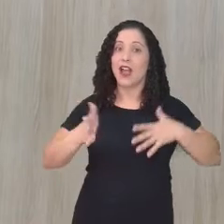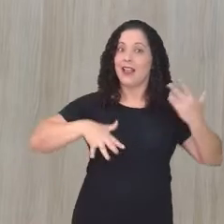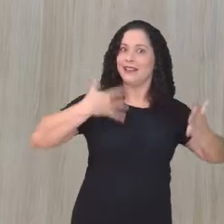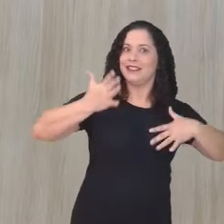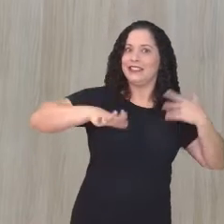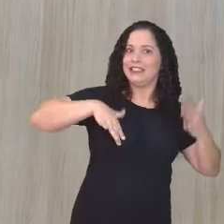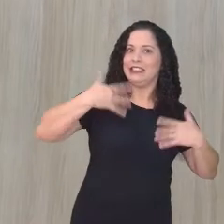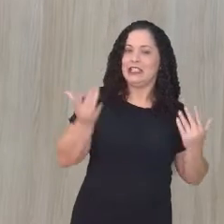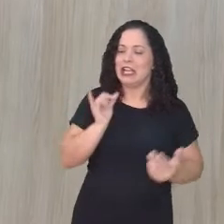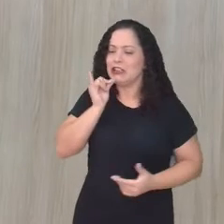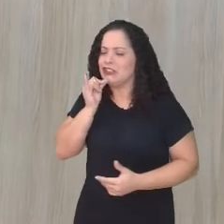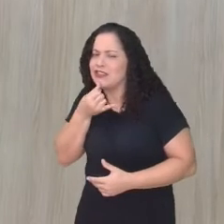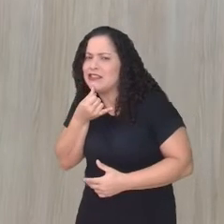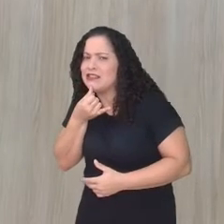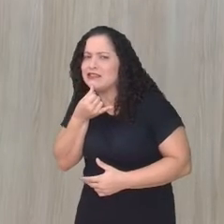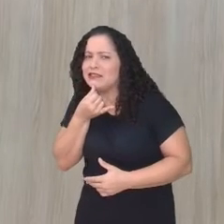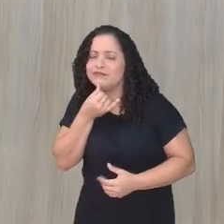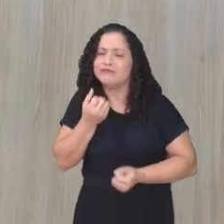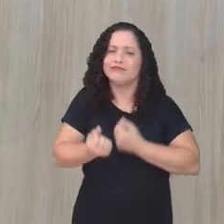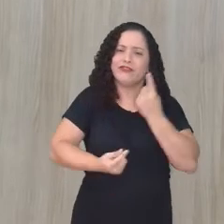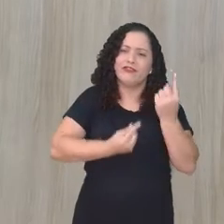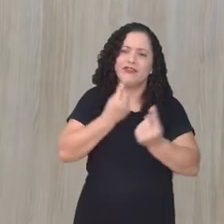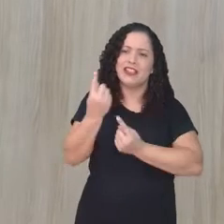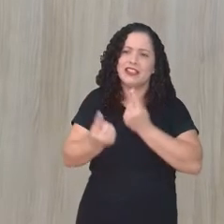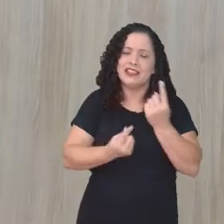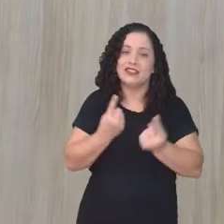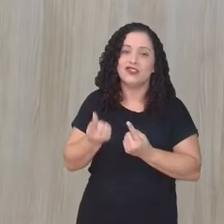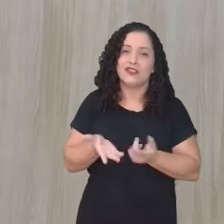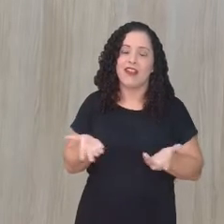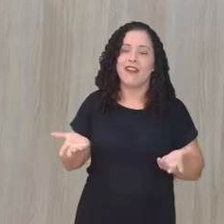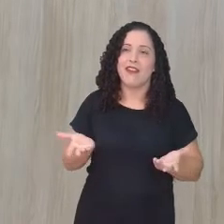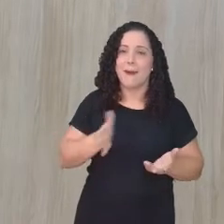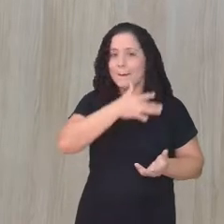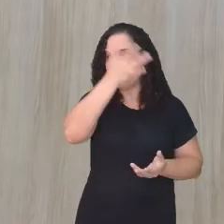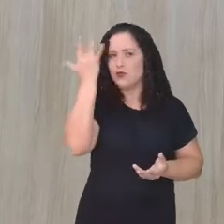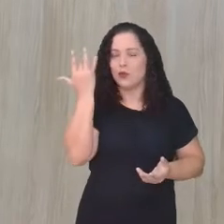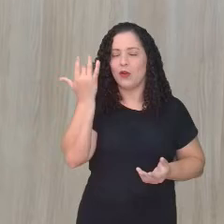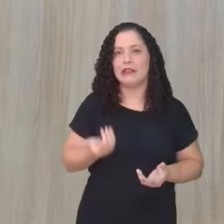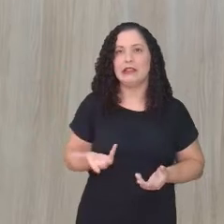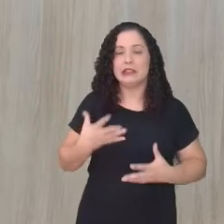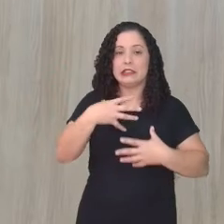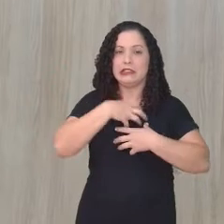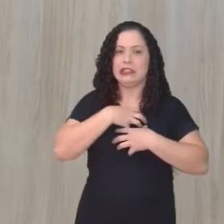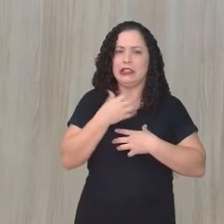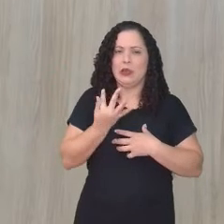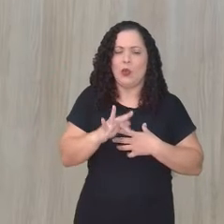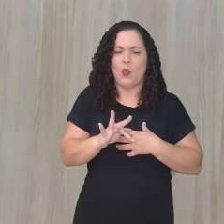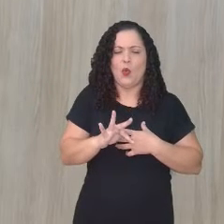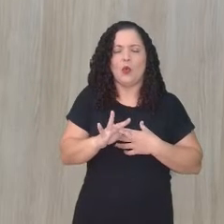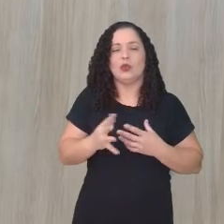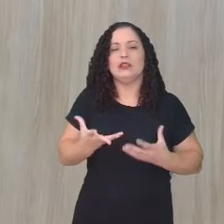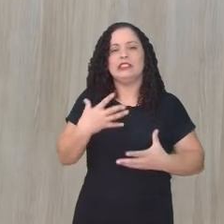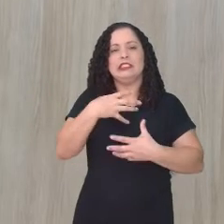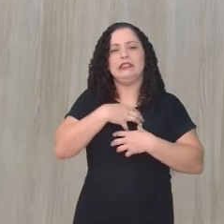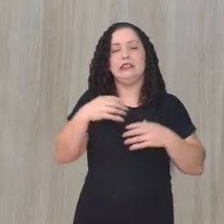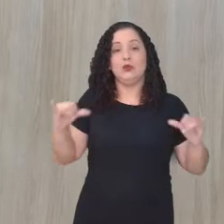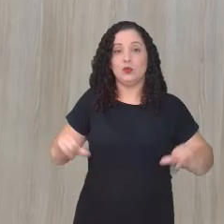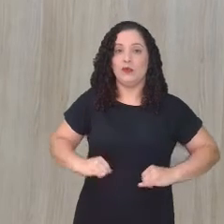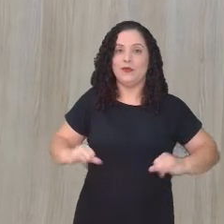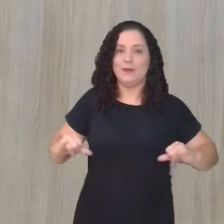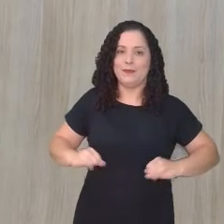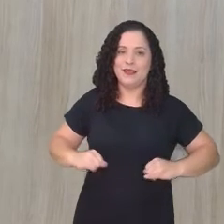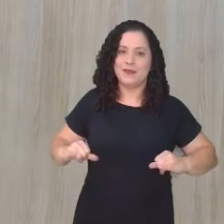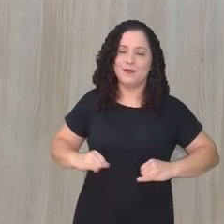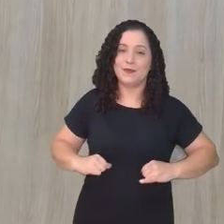não é? Escrevem, às vezes, uma pessoa não enfrenta dor, situações de sofrimento na sua vida, mas